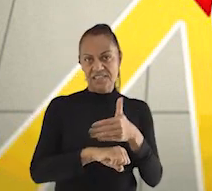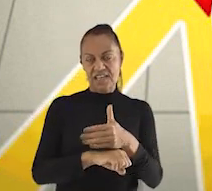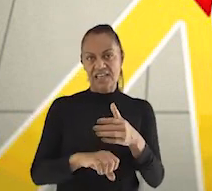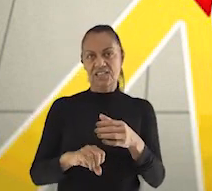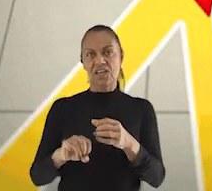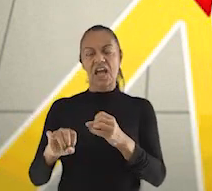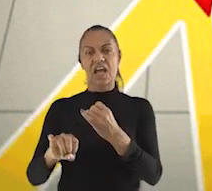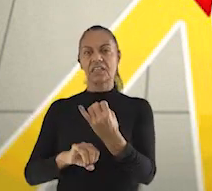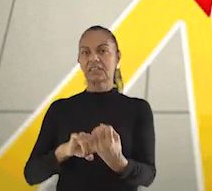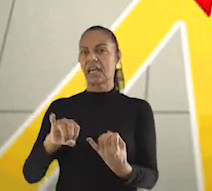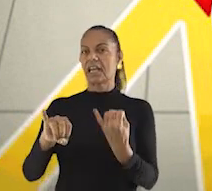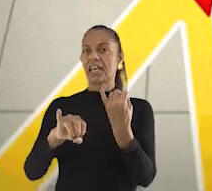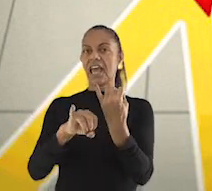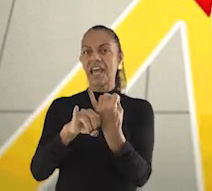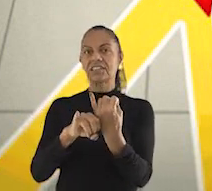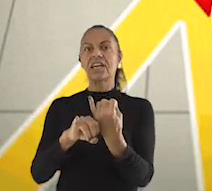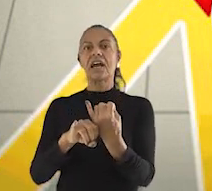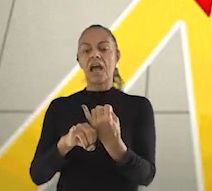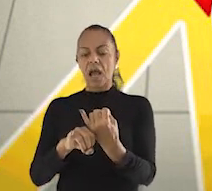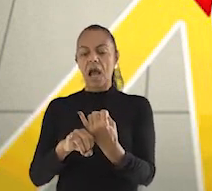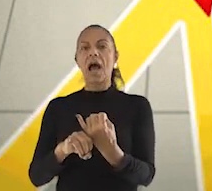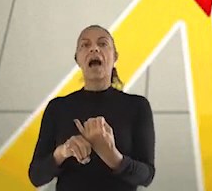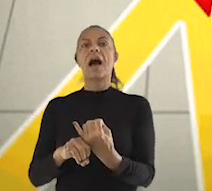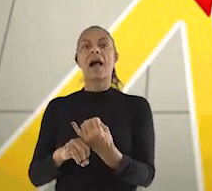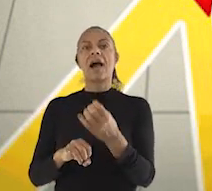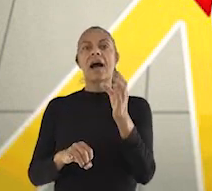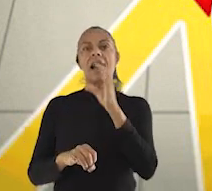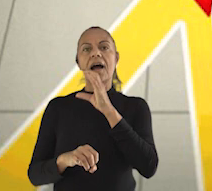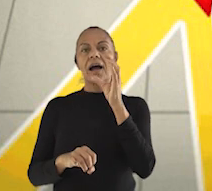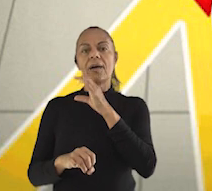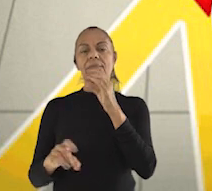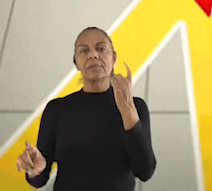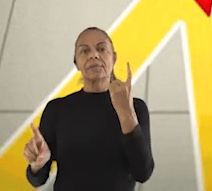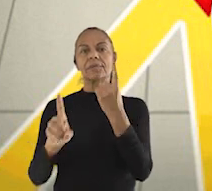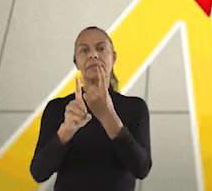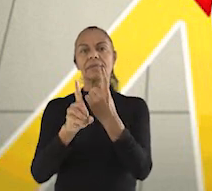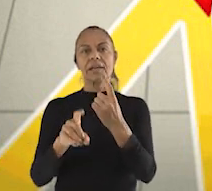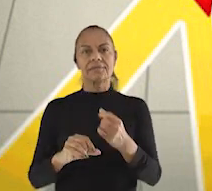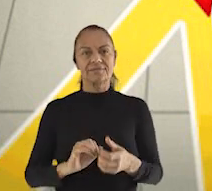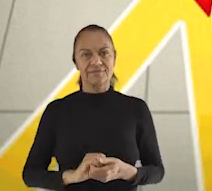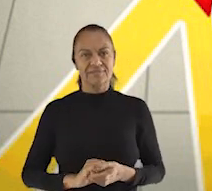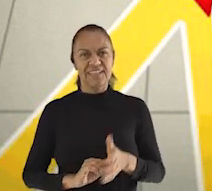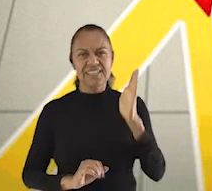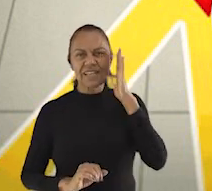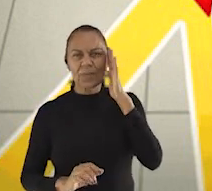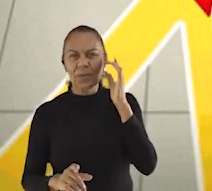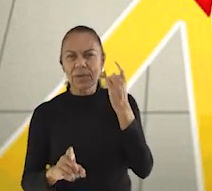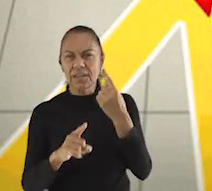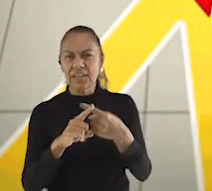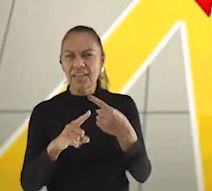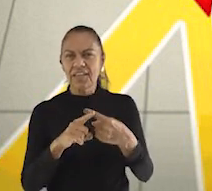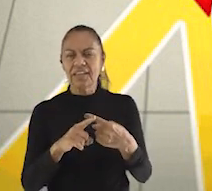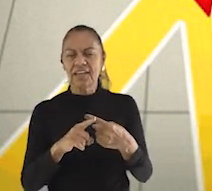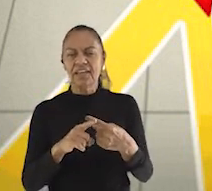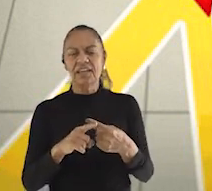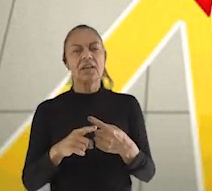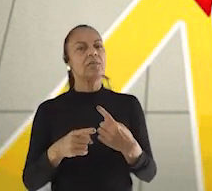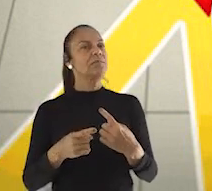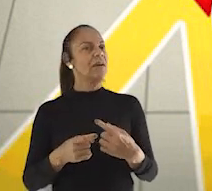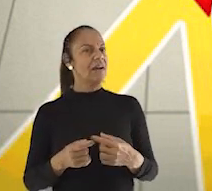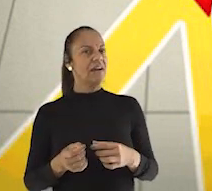internet, seria mais rápido localizar esse endereço. Sabe por quê? Isso porque hoje em dia